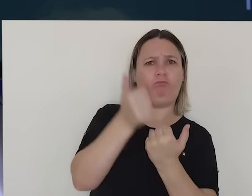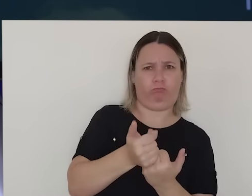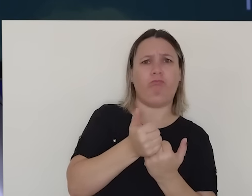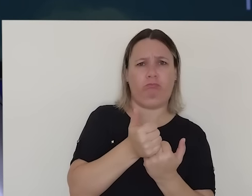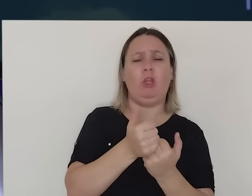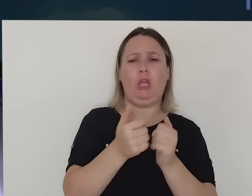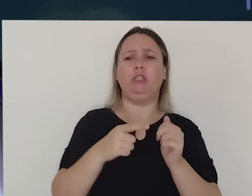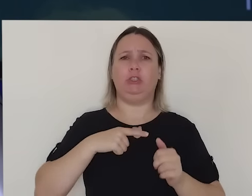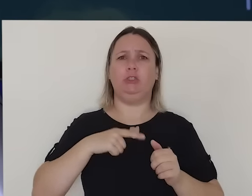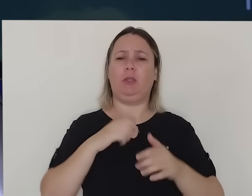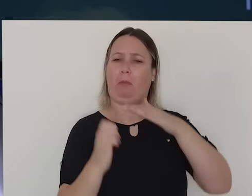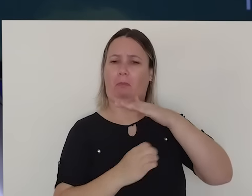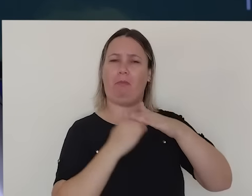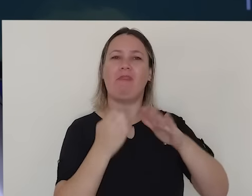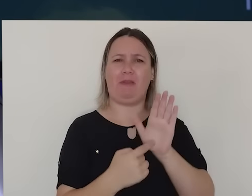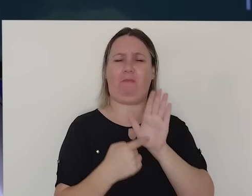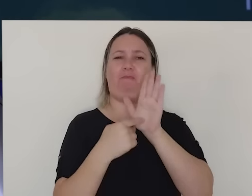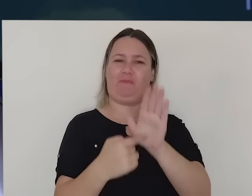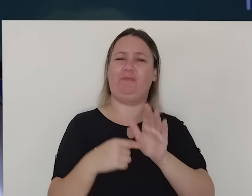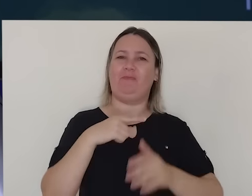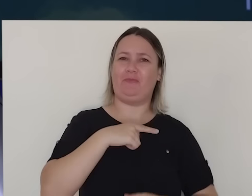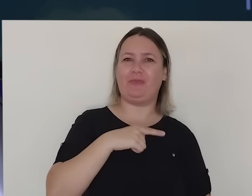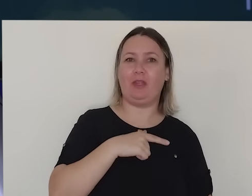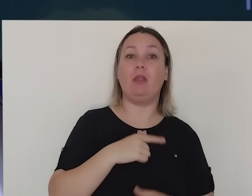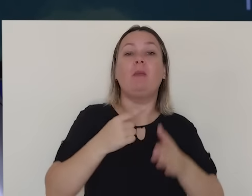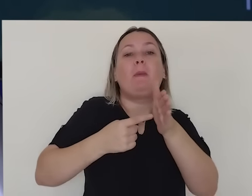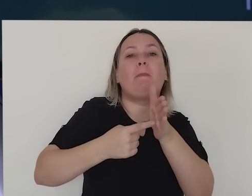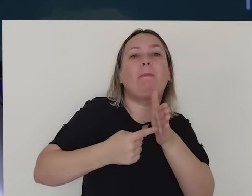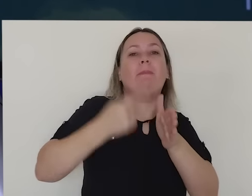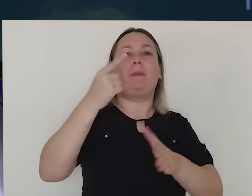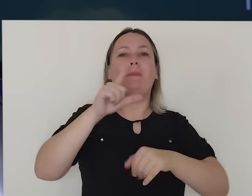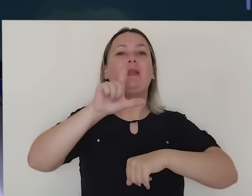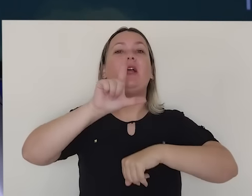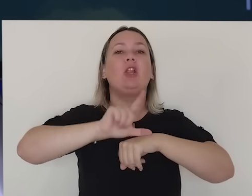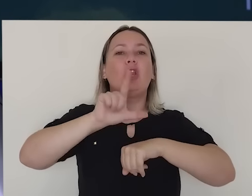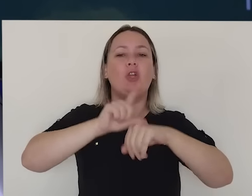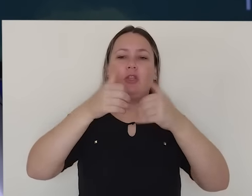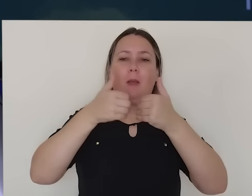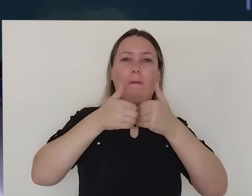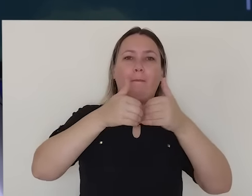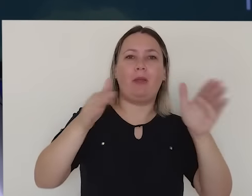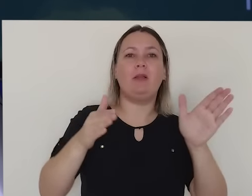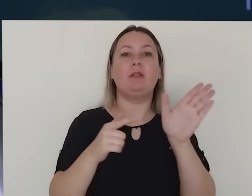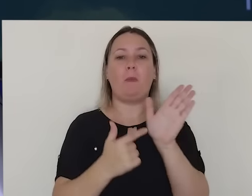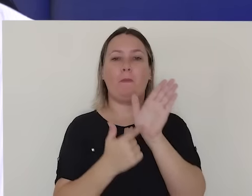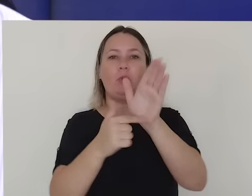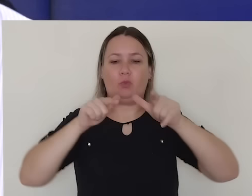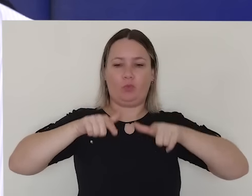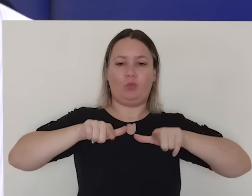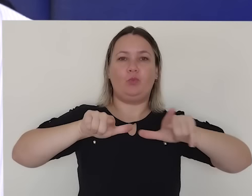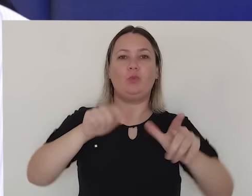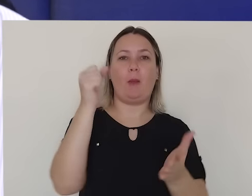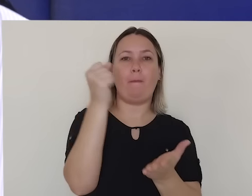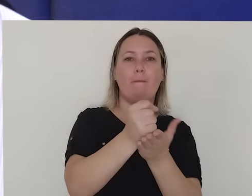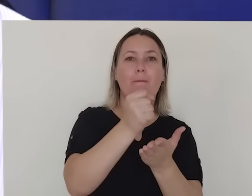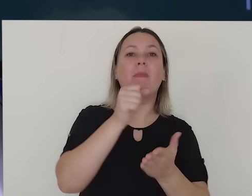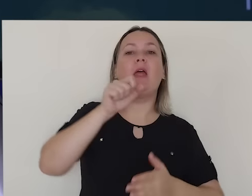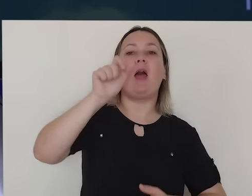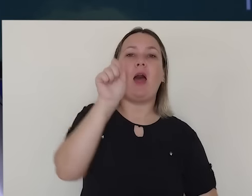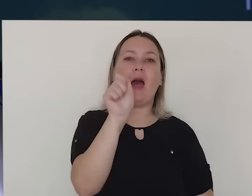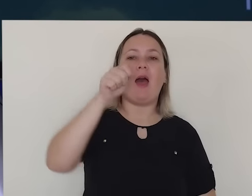eh foi a primeira loja também aberta com a certificação Aqua que atesta a alta